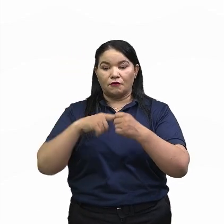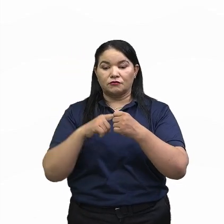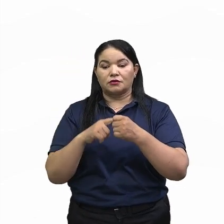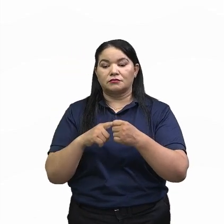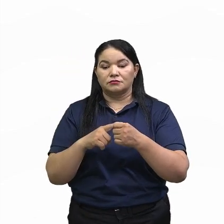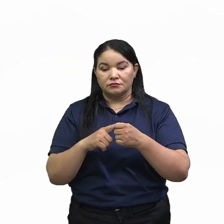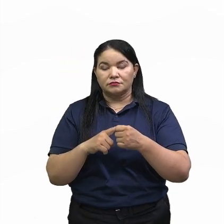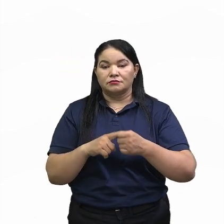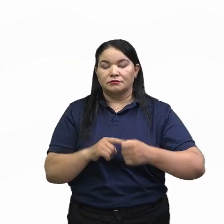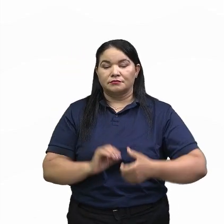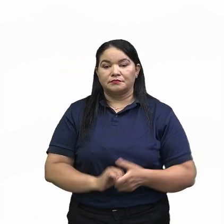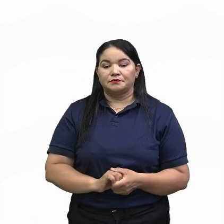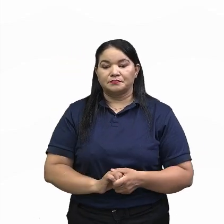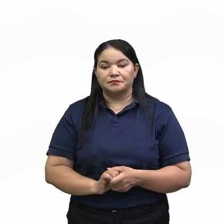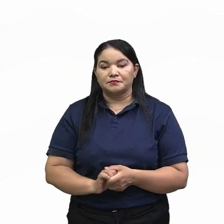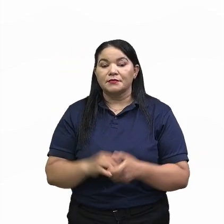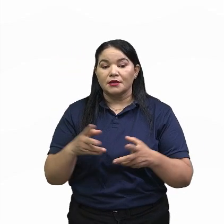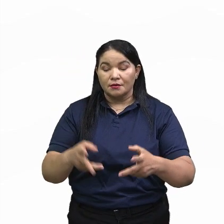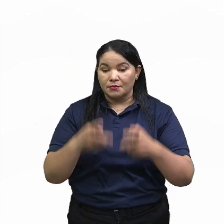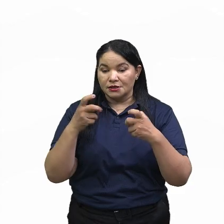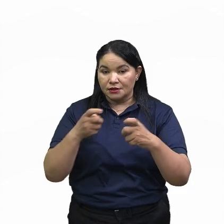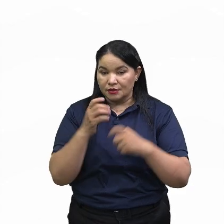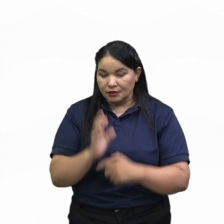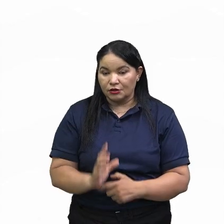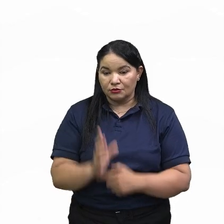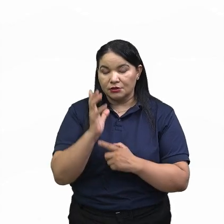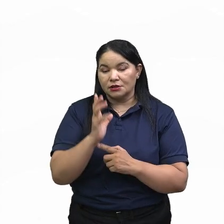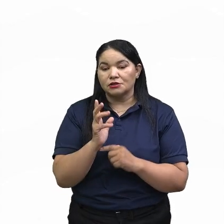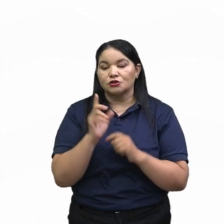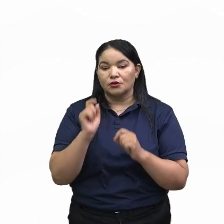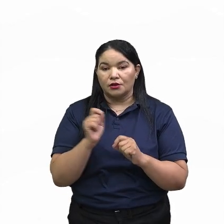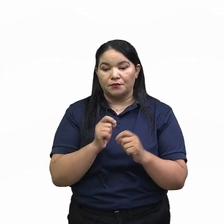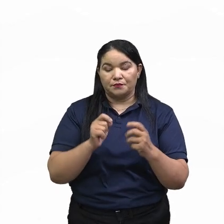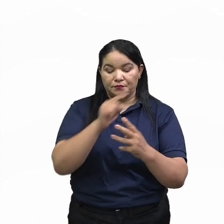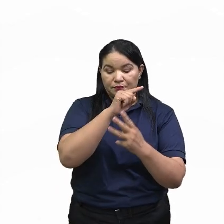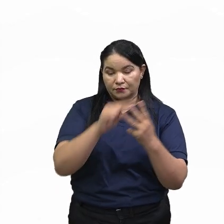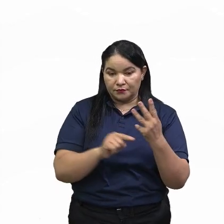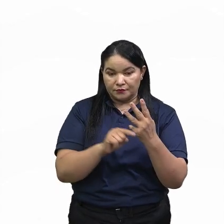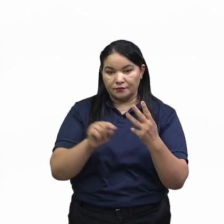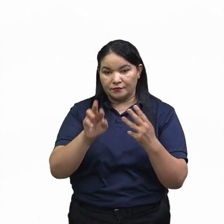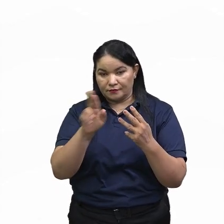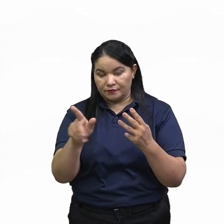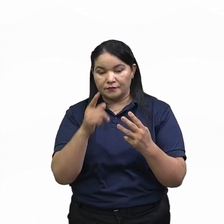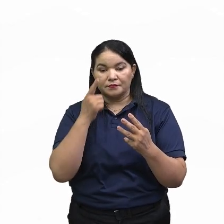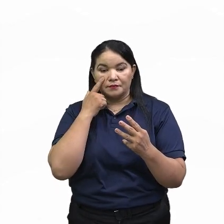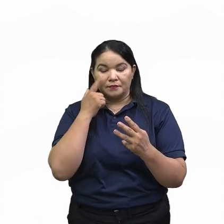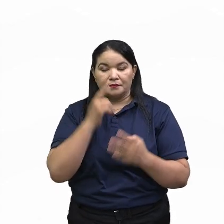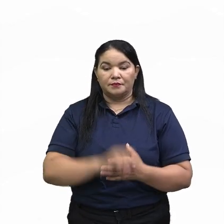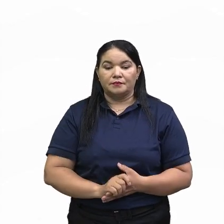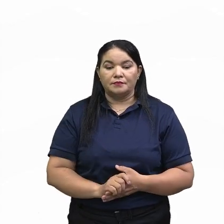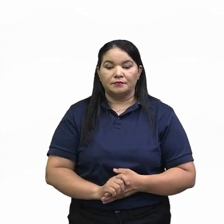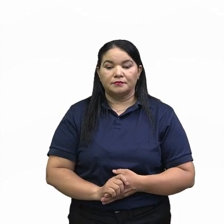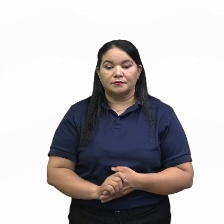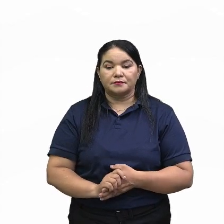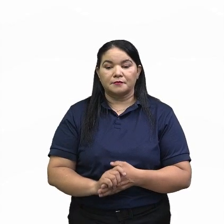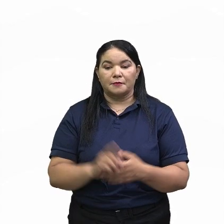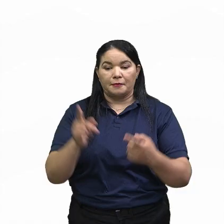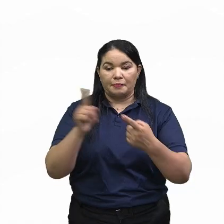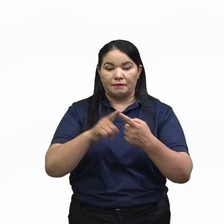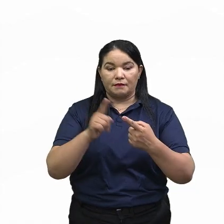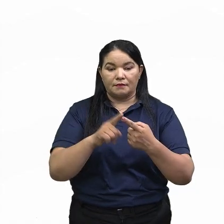original. Agora, esse fenômeno, ele pode resultar em 3 fenômenos diferentes, como, por exemplo, o reforço.